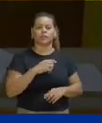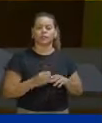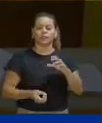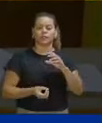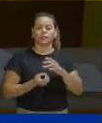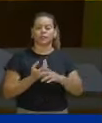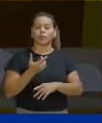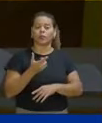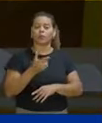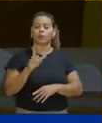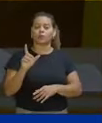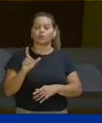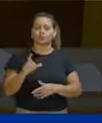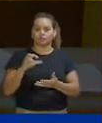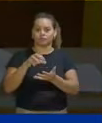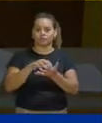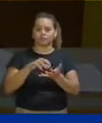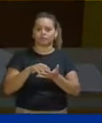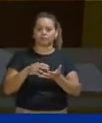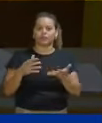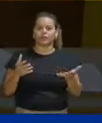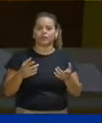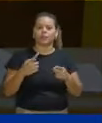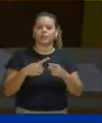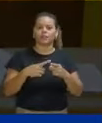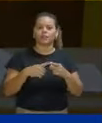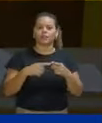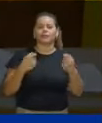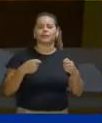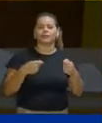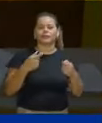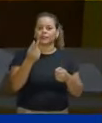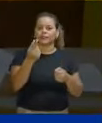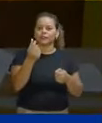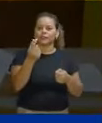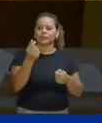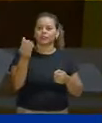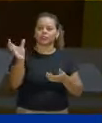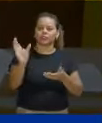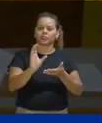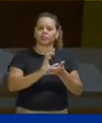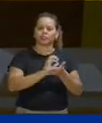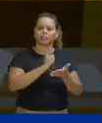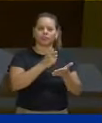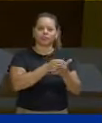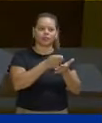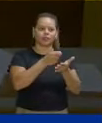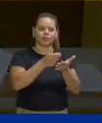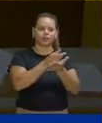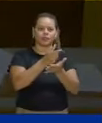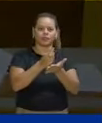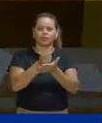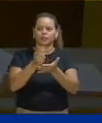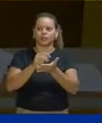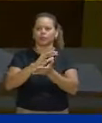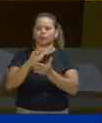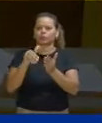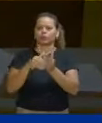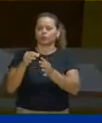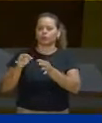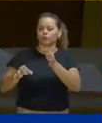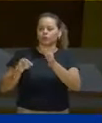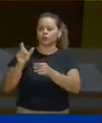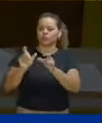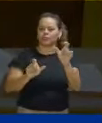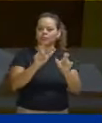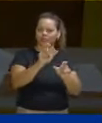uma celeuma. Por quê? Porque nós teríamos que ter verba, né, para pagar todos os juízes que atuassem lá. E,